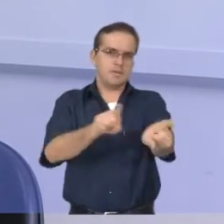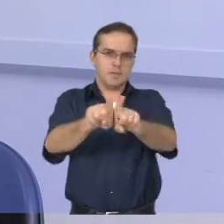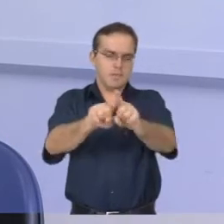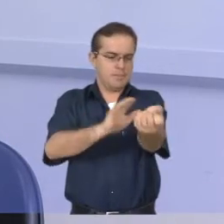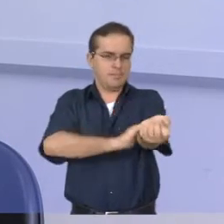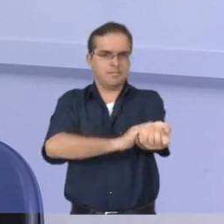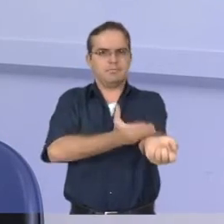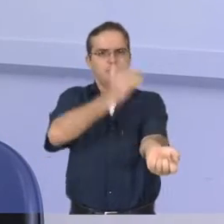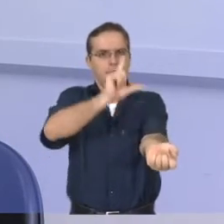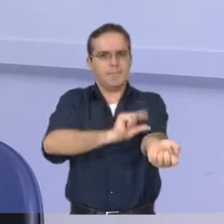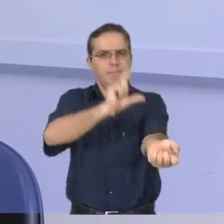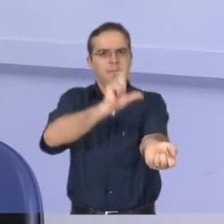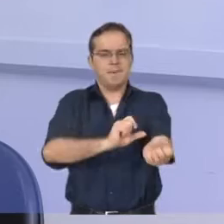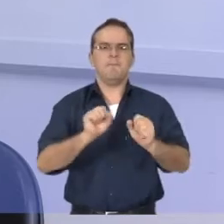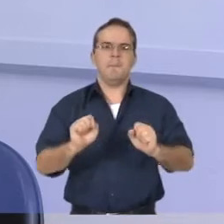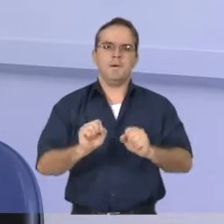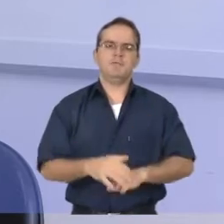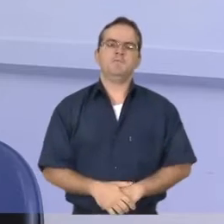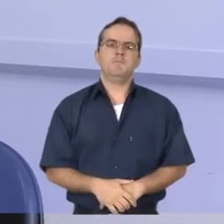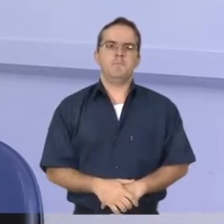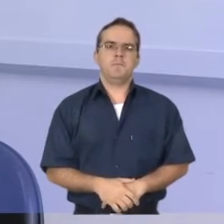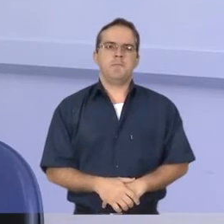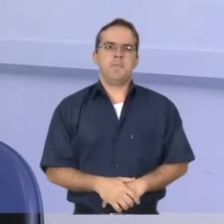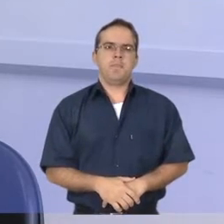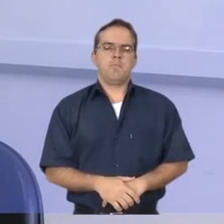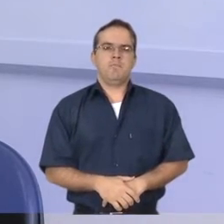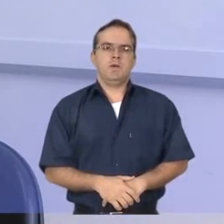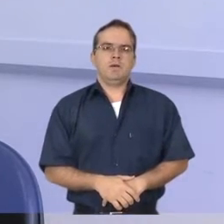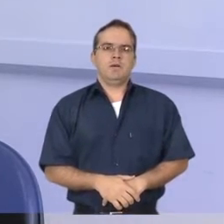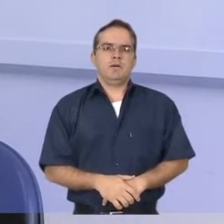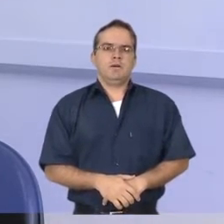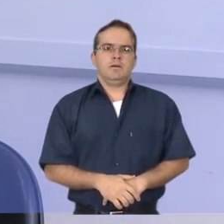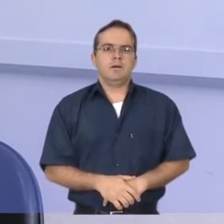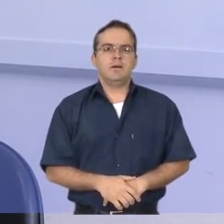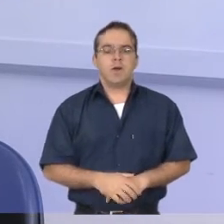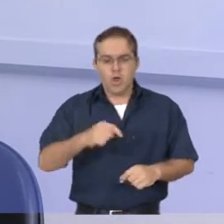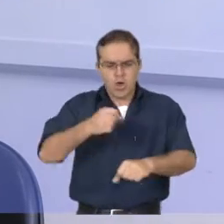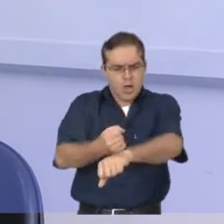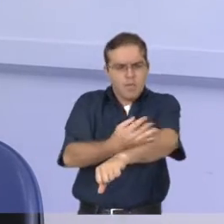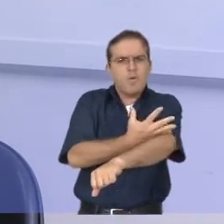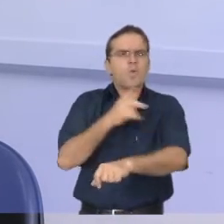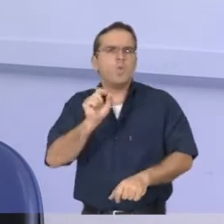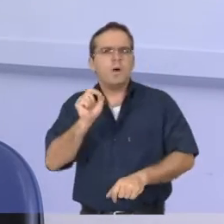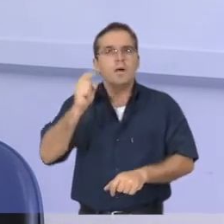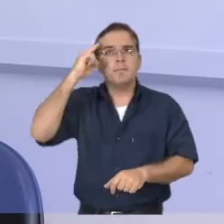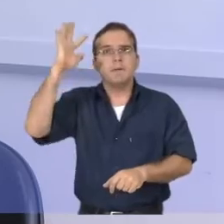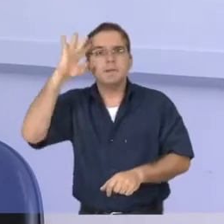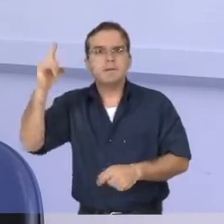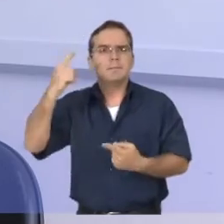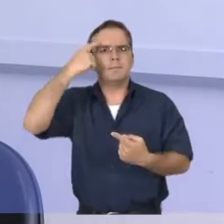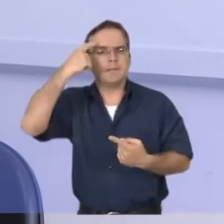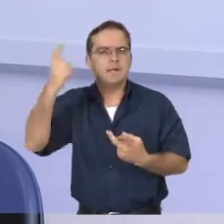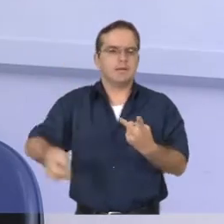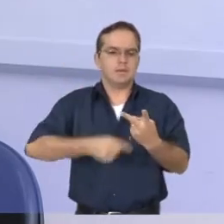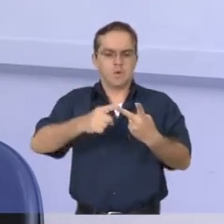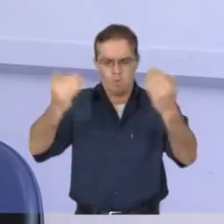ordem cognitiva, afetiva, comportamental e fisiológica. Então nós sabemos que cada